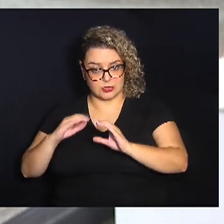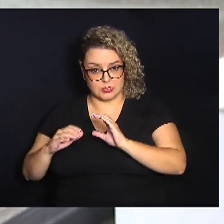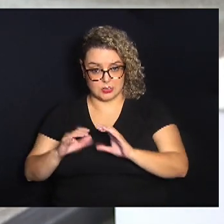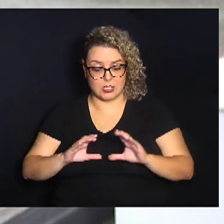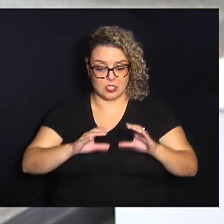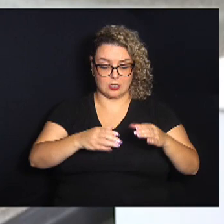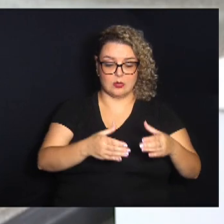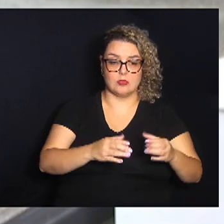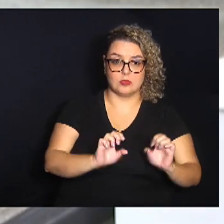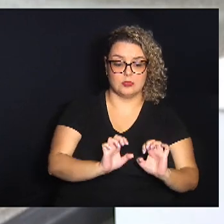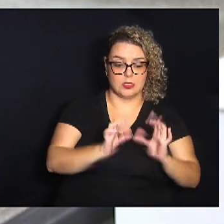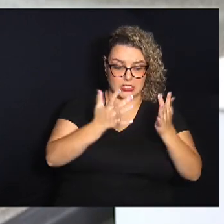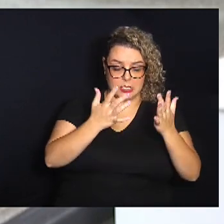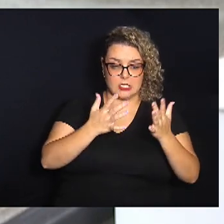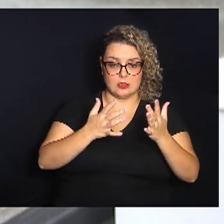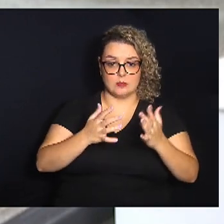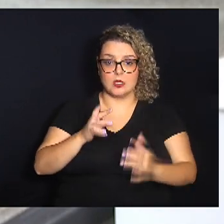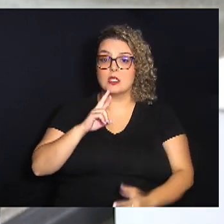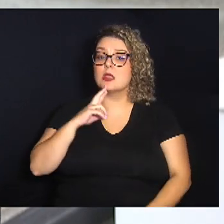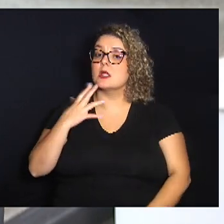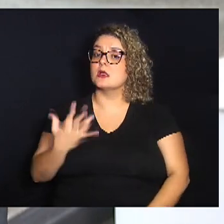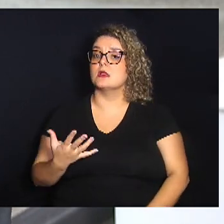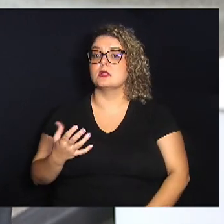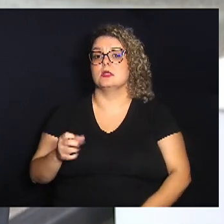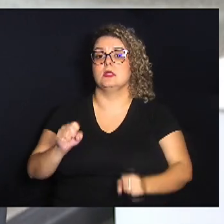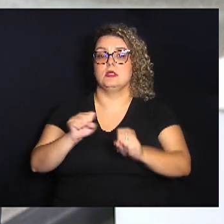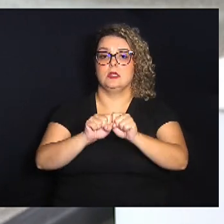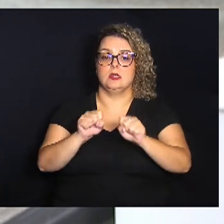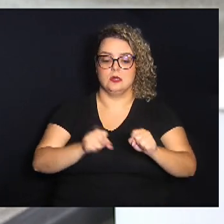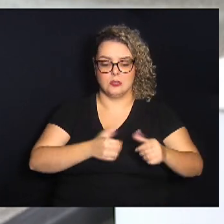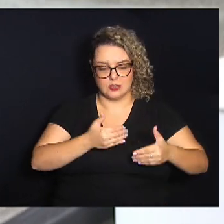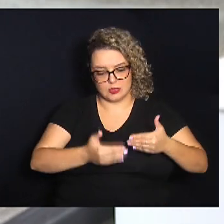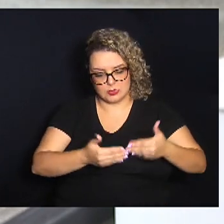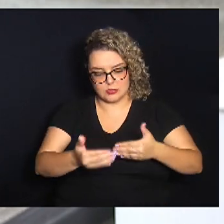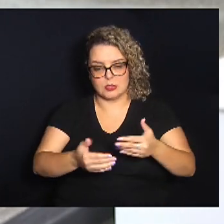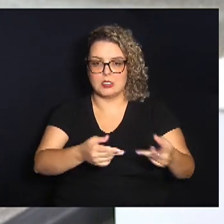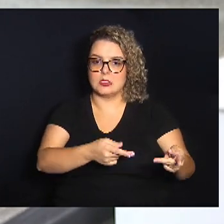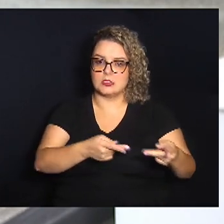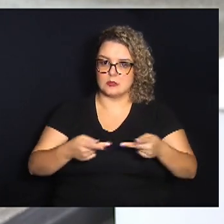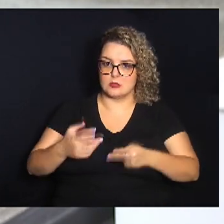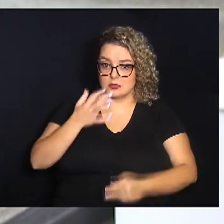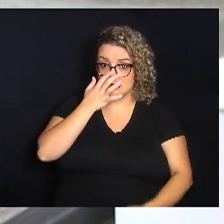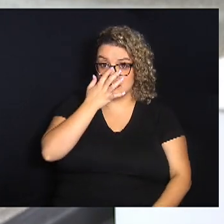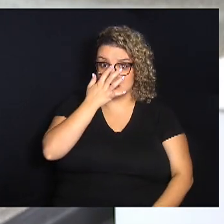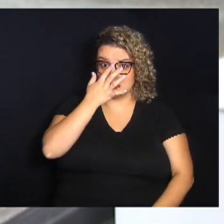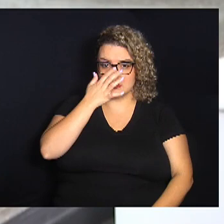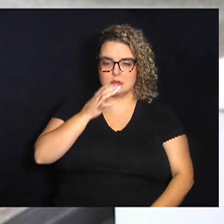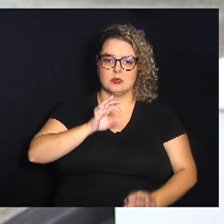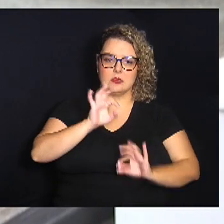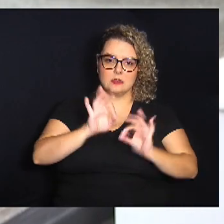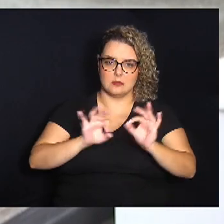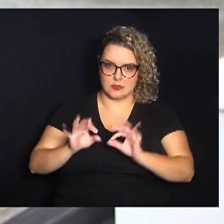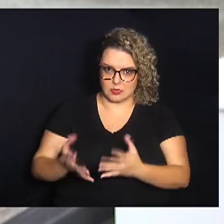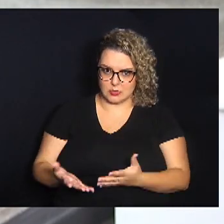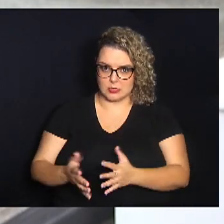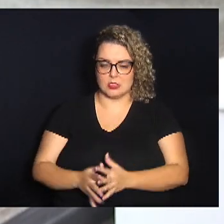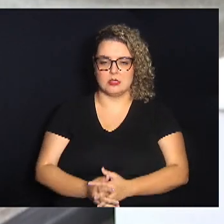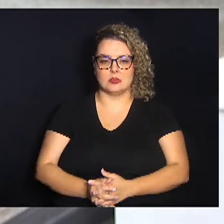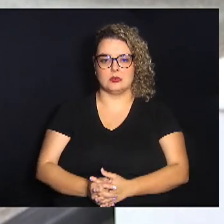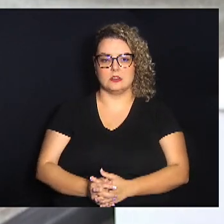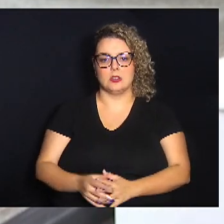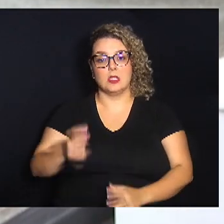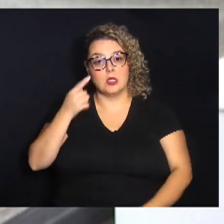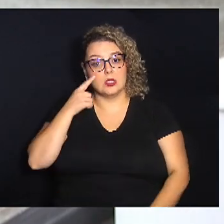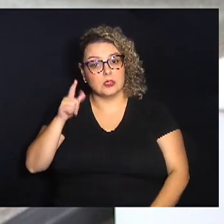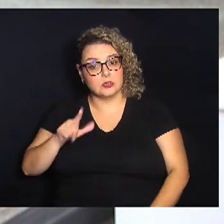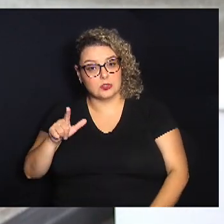do cerimonial, resolvemos sistematizar essas visitas. Então é dar uma organização e, obviamente,